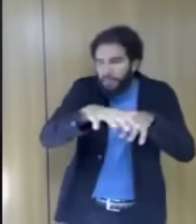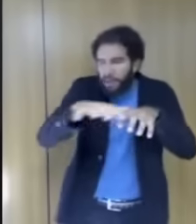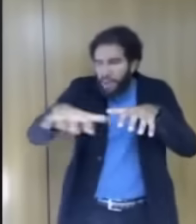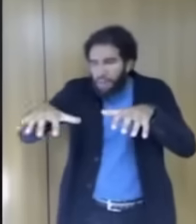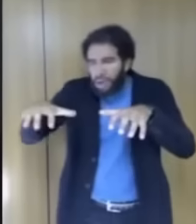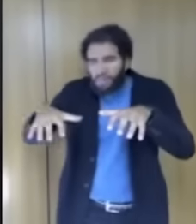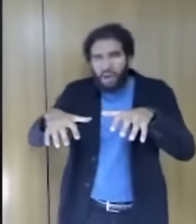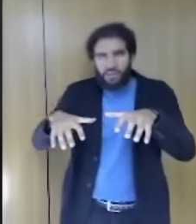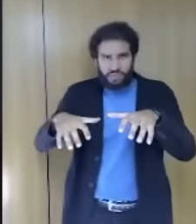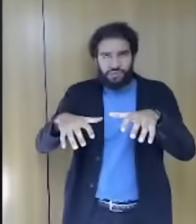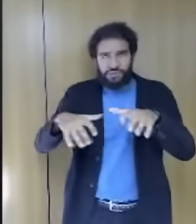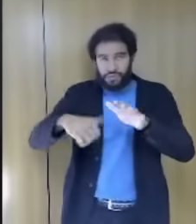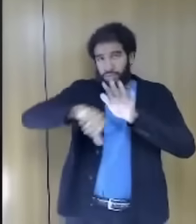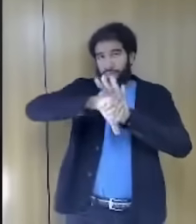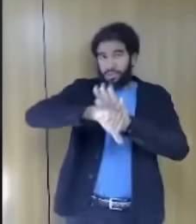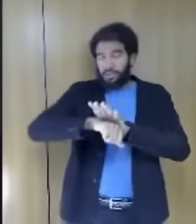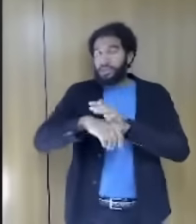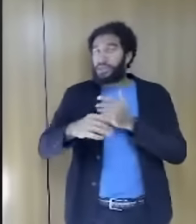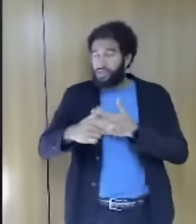importante, nesse contexto inteiro.